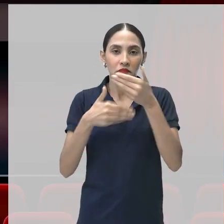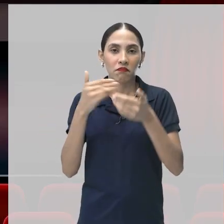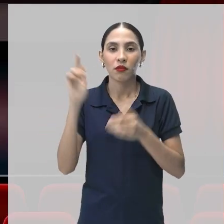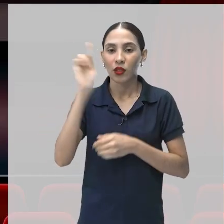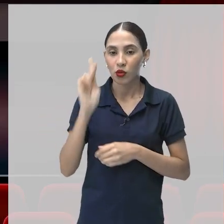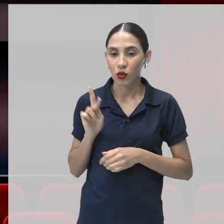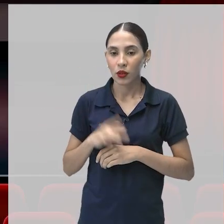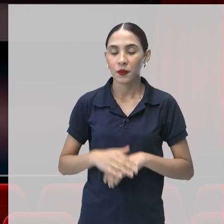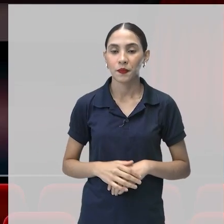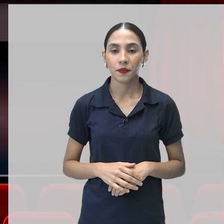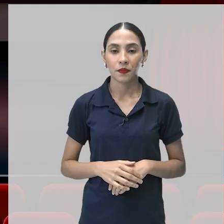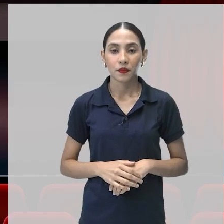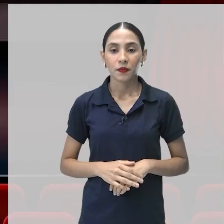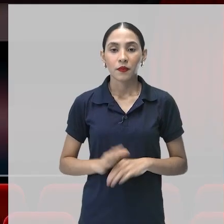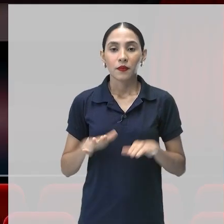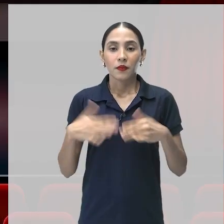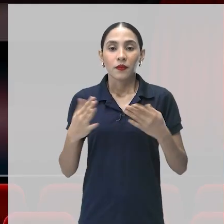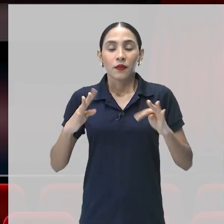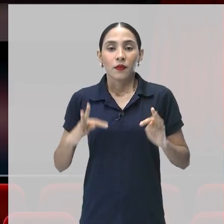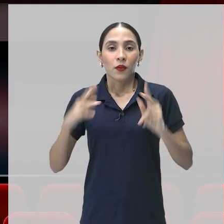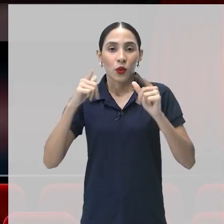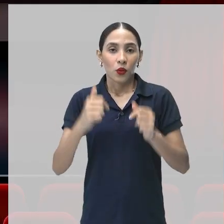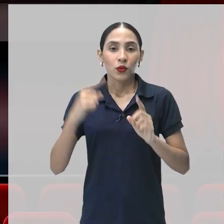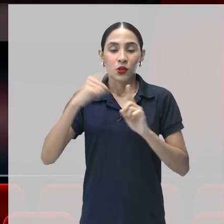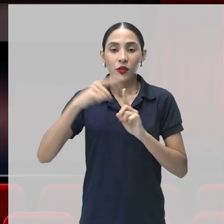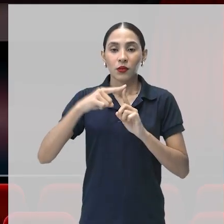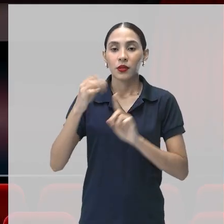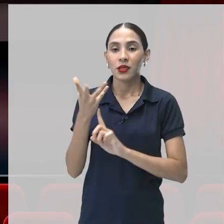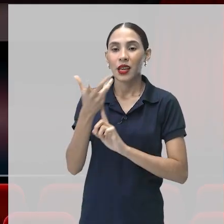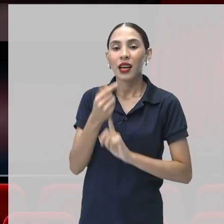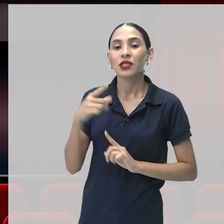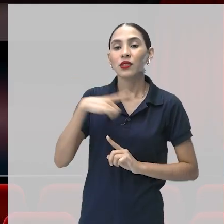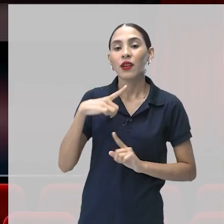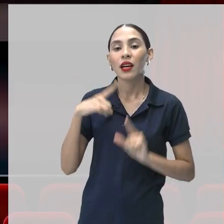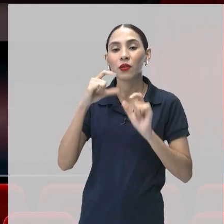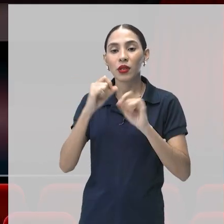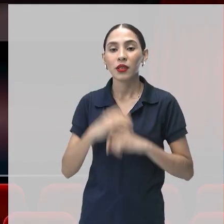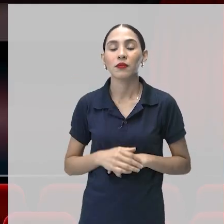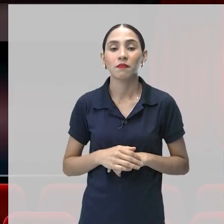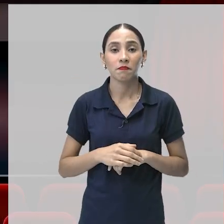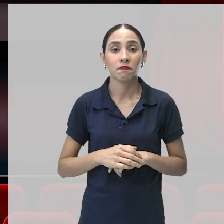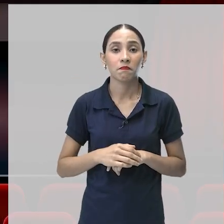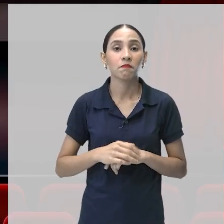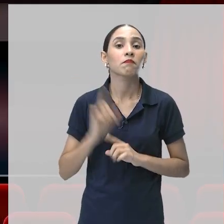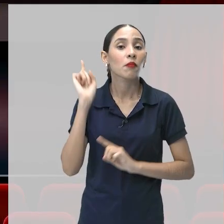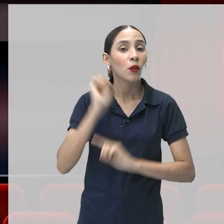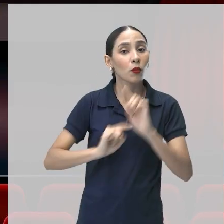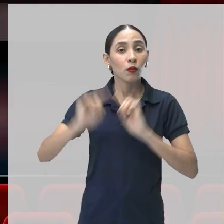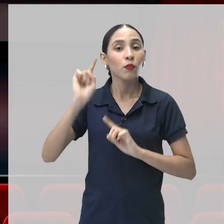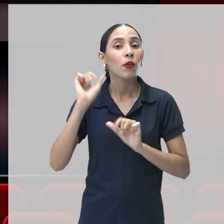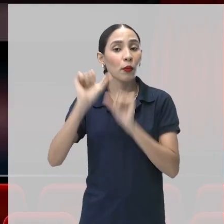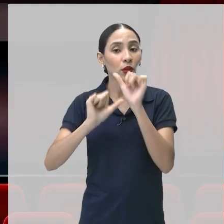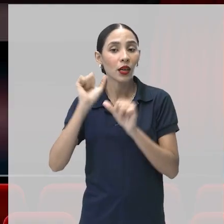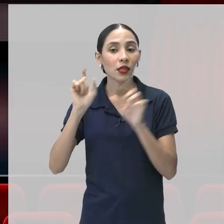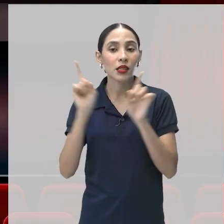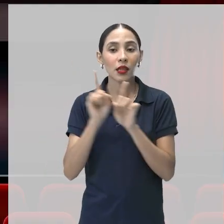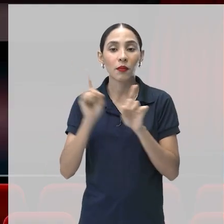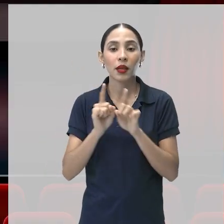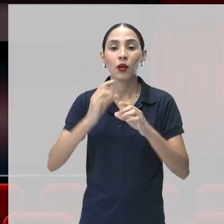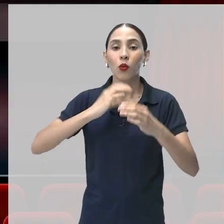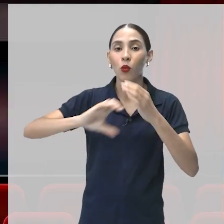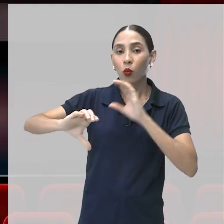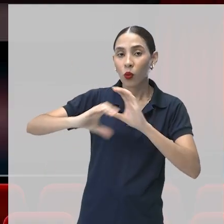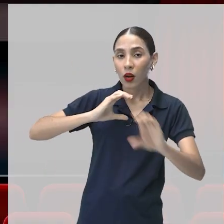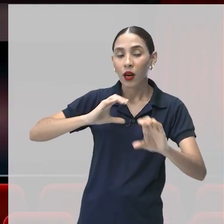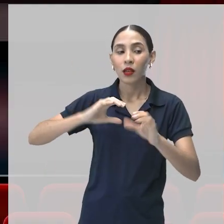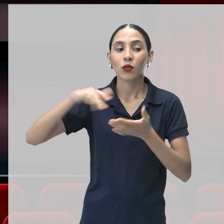história. Então, todas as formas de arte tiveram uma de suas origens na improvisação. O canto,